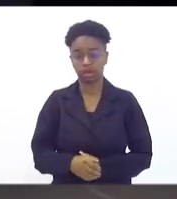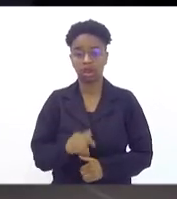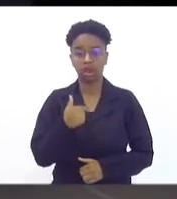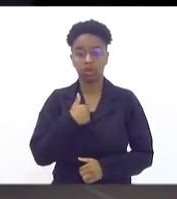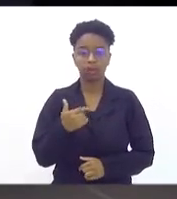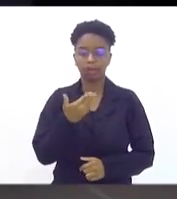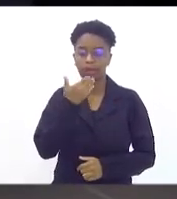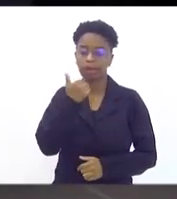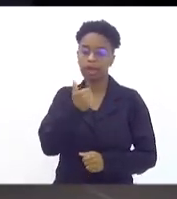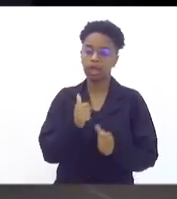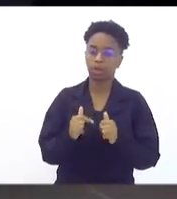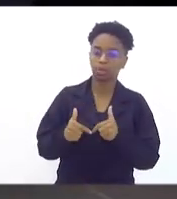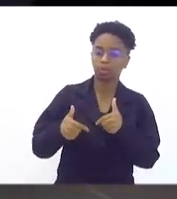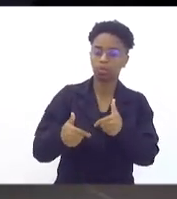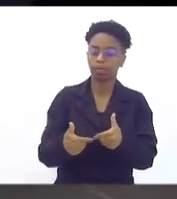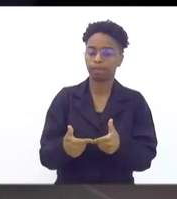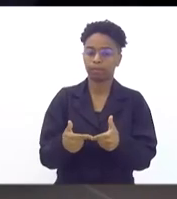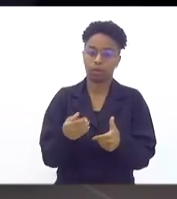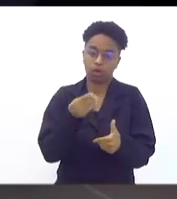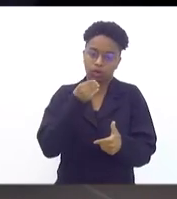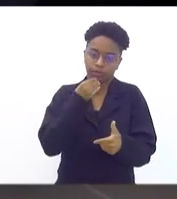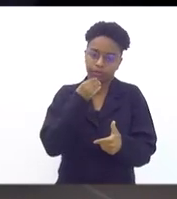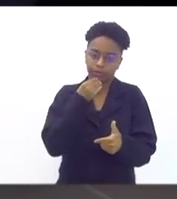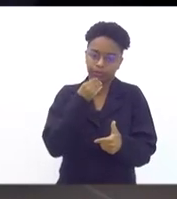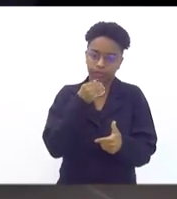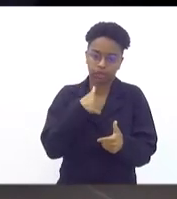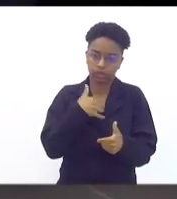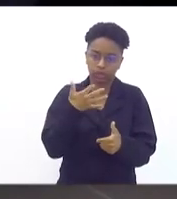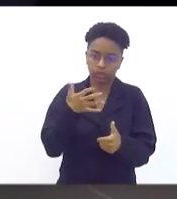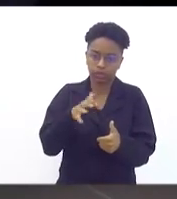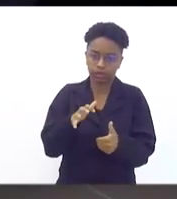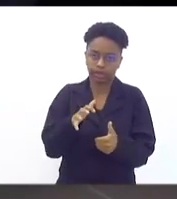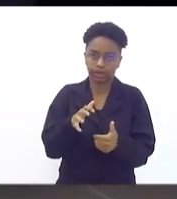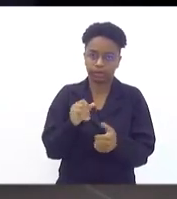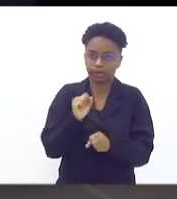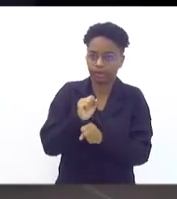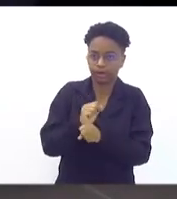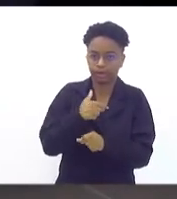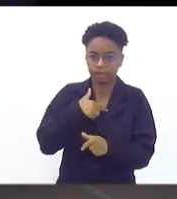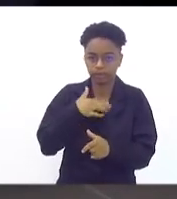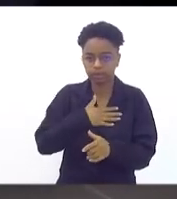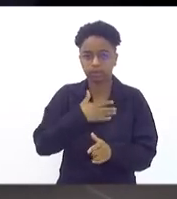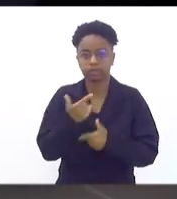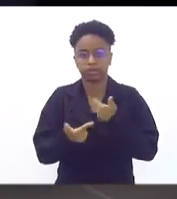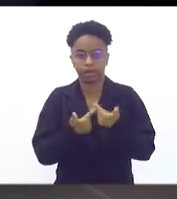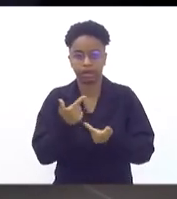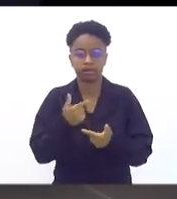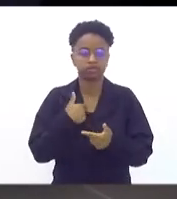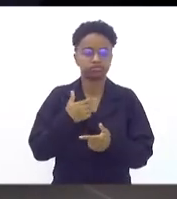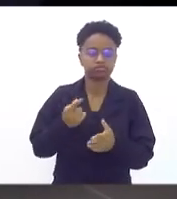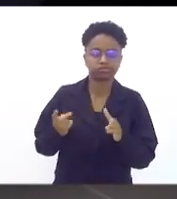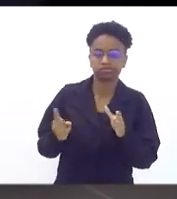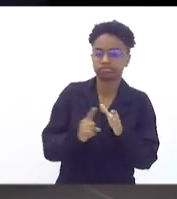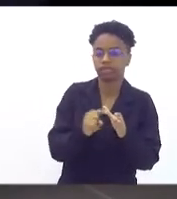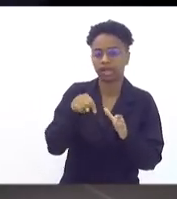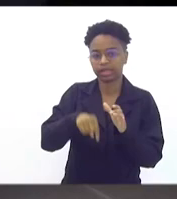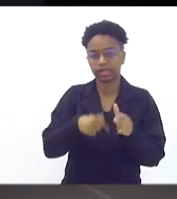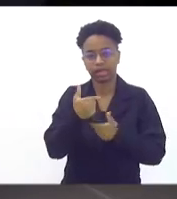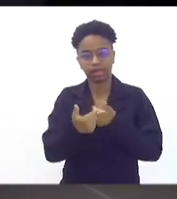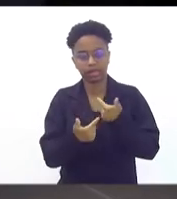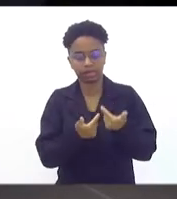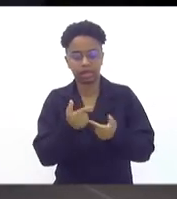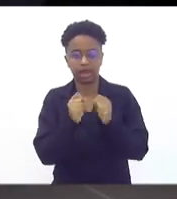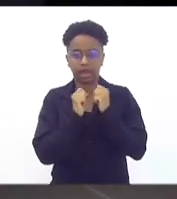o melhor possível sem é claro deixar de fazer o que eu tenho feito que é virar essa casa escutar a opinião da população